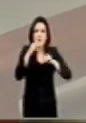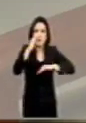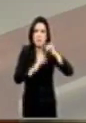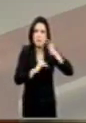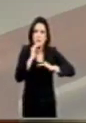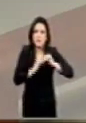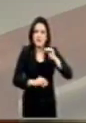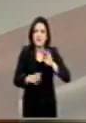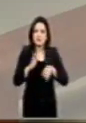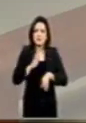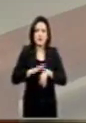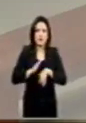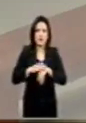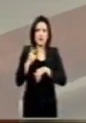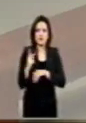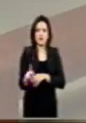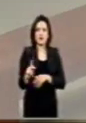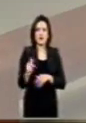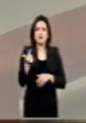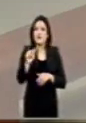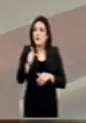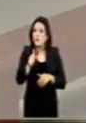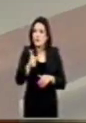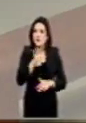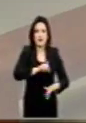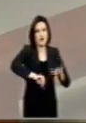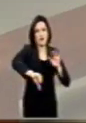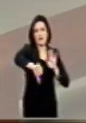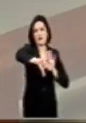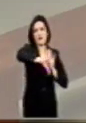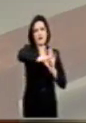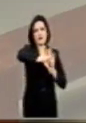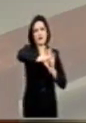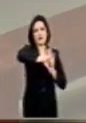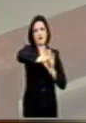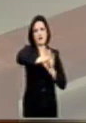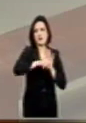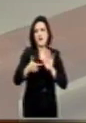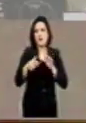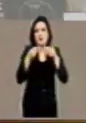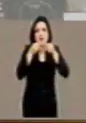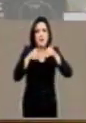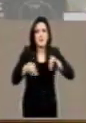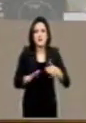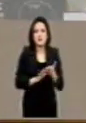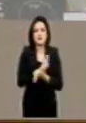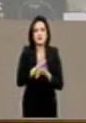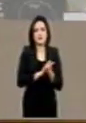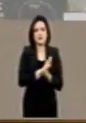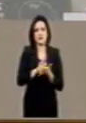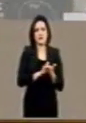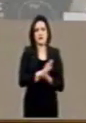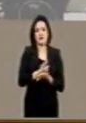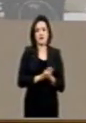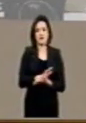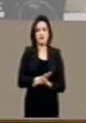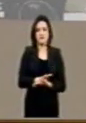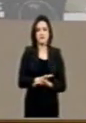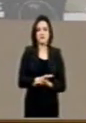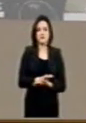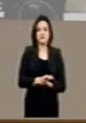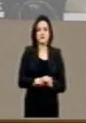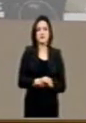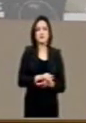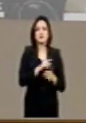um dolo, direcionada a um fim criminoso. Numa segunda esfera da teoria analítica do